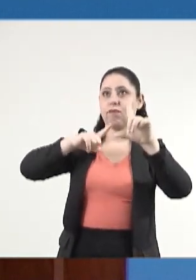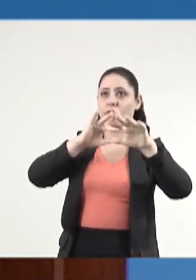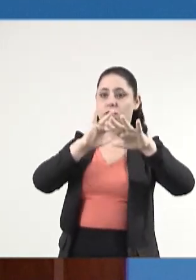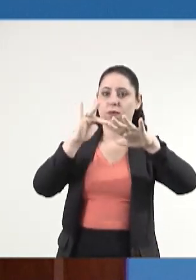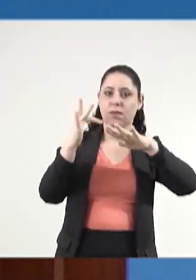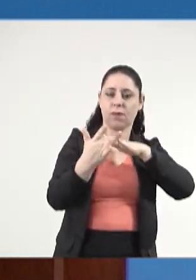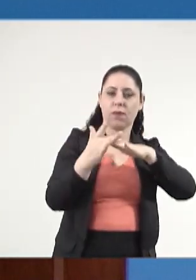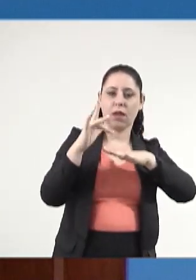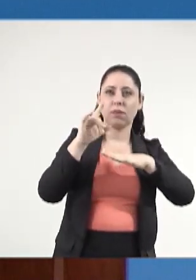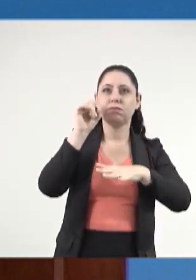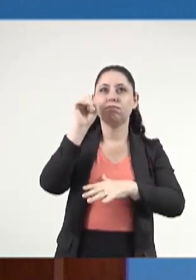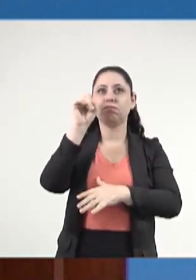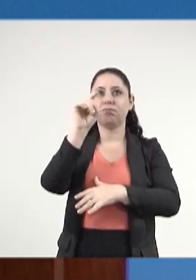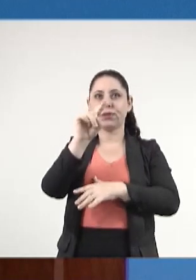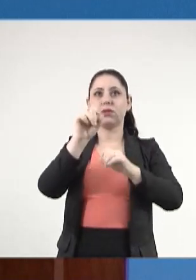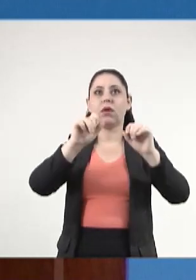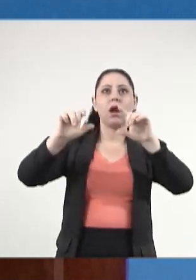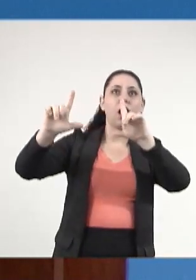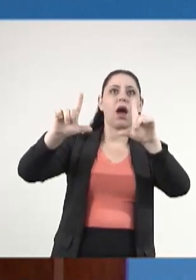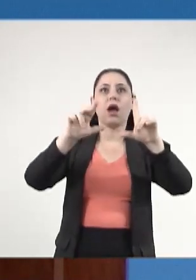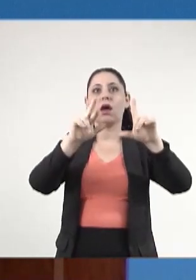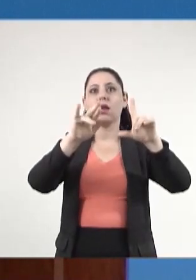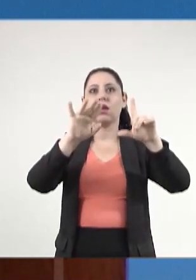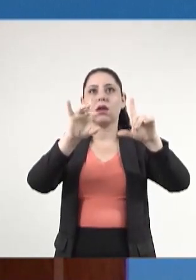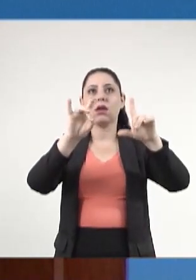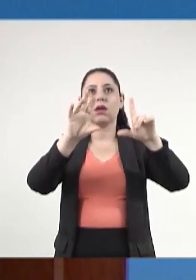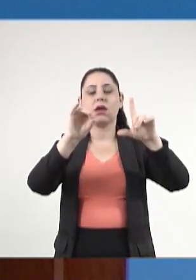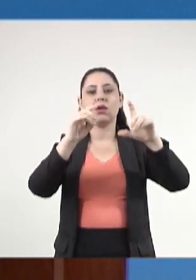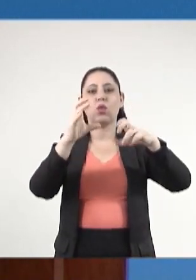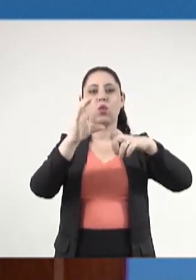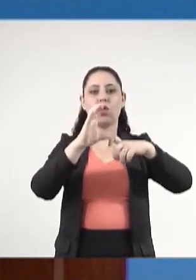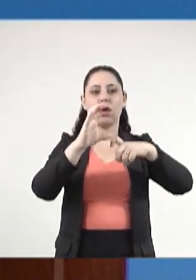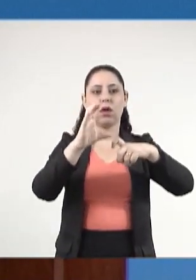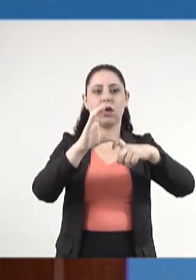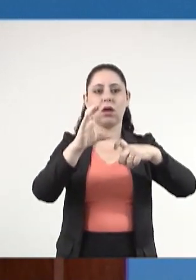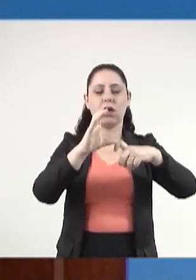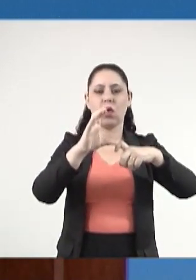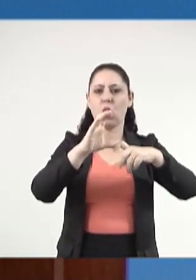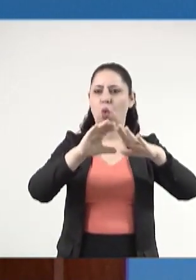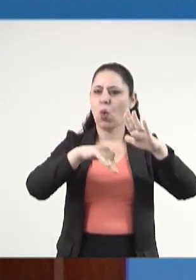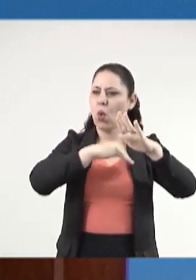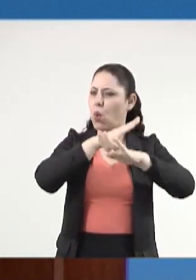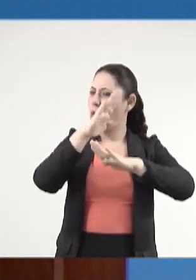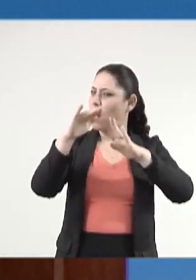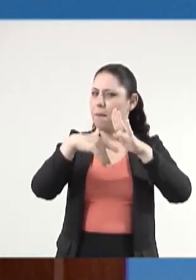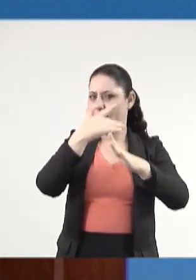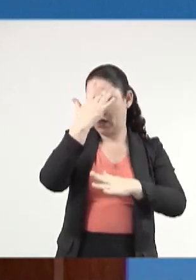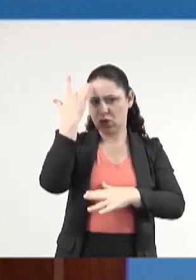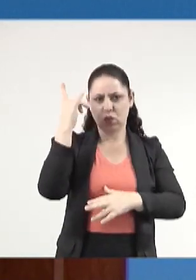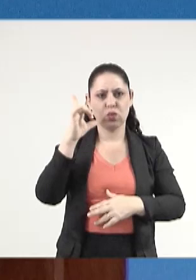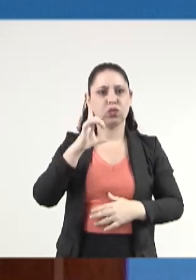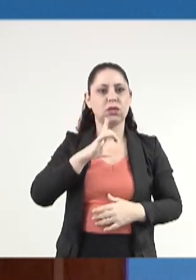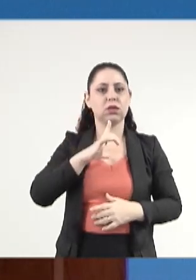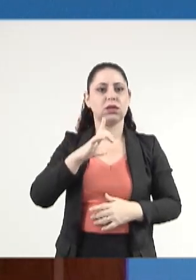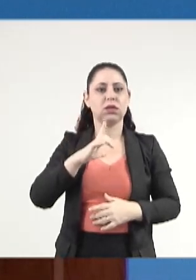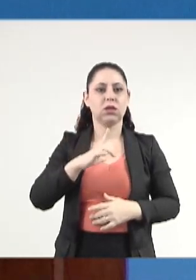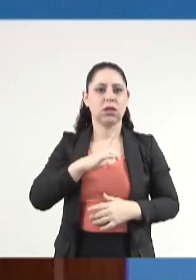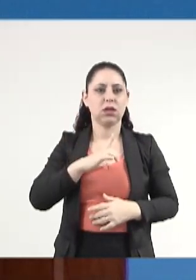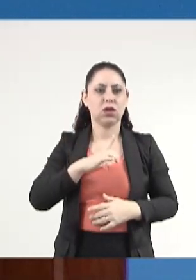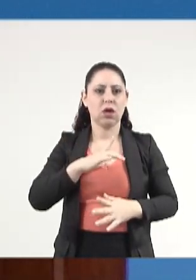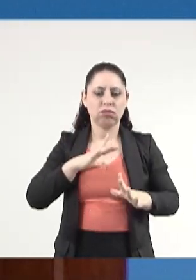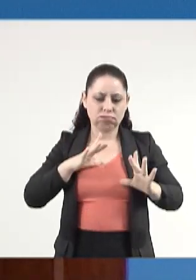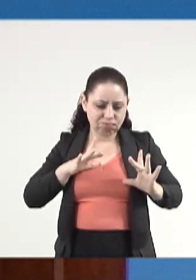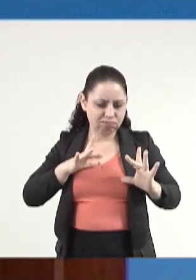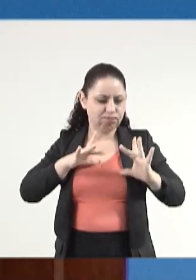social, marcar o senhor Ricardo Hayashi, marcar a CACEMES, marcar todas as pessoas que estão em